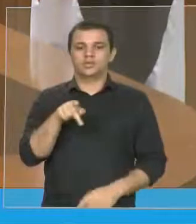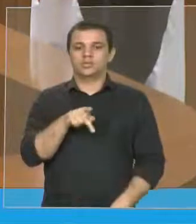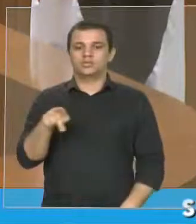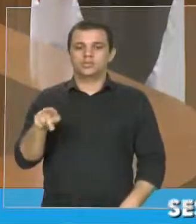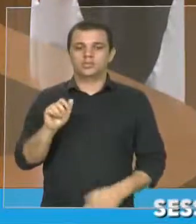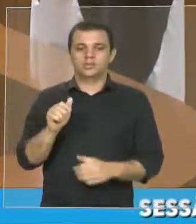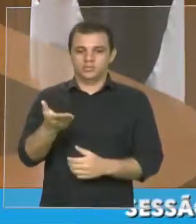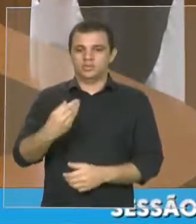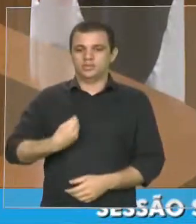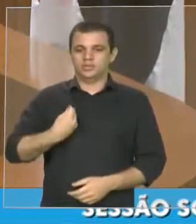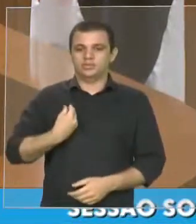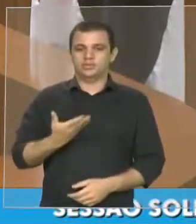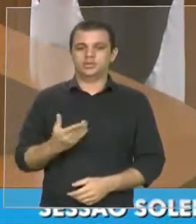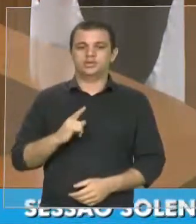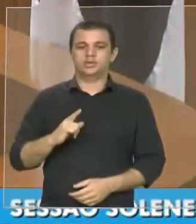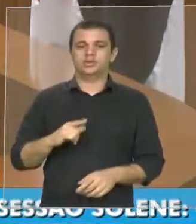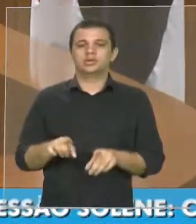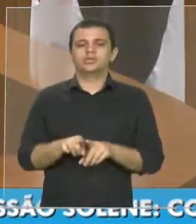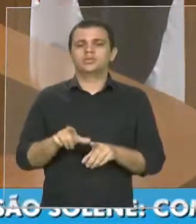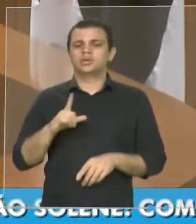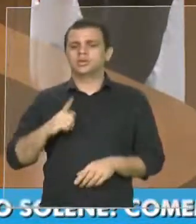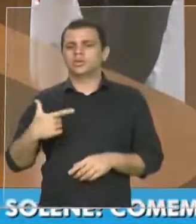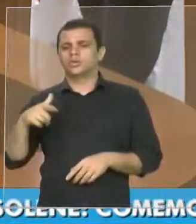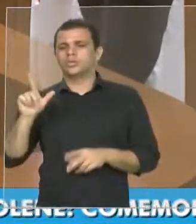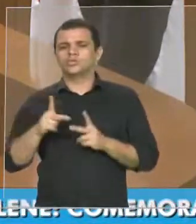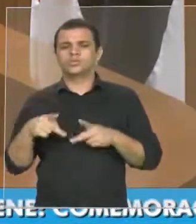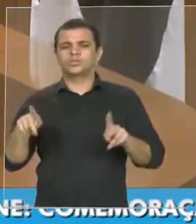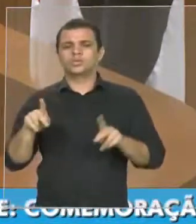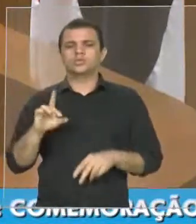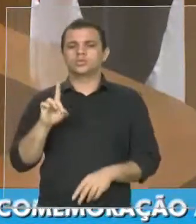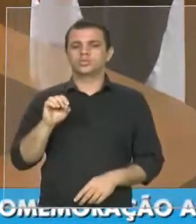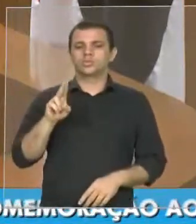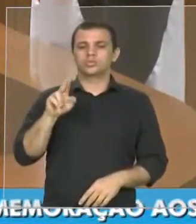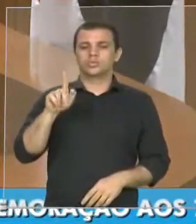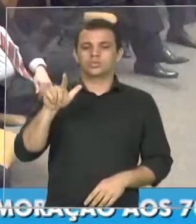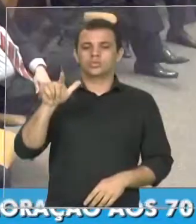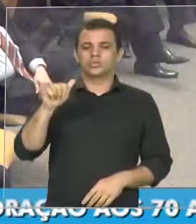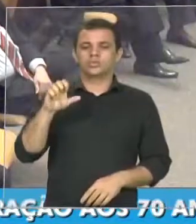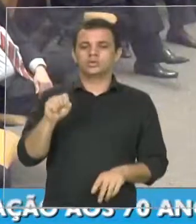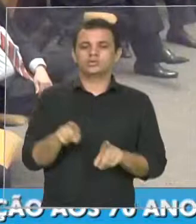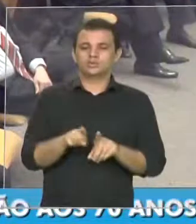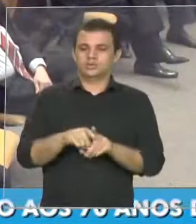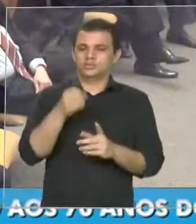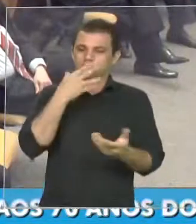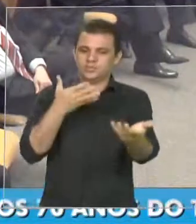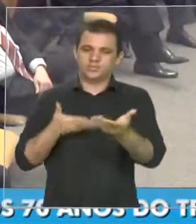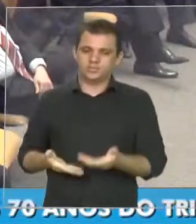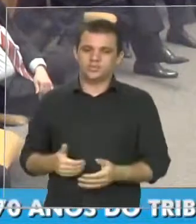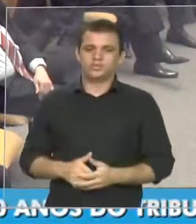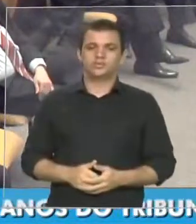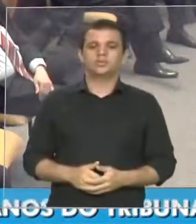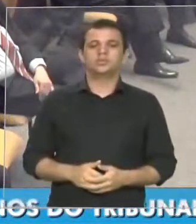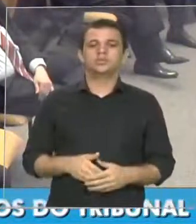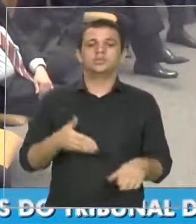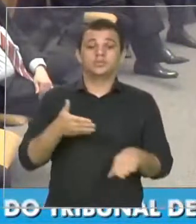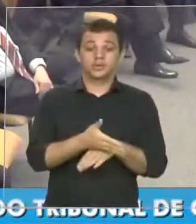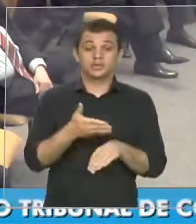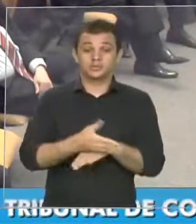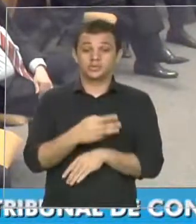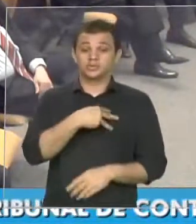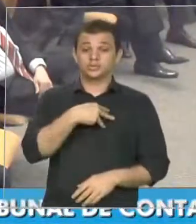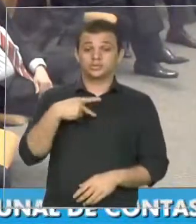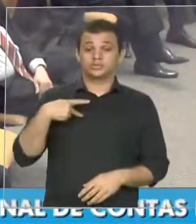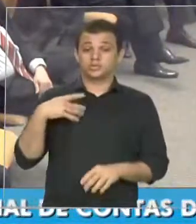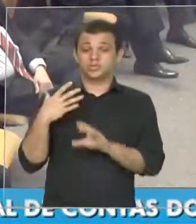mais algum procurador além dos dois? O procurador Douglas, seja muito bem-vindo também. A participação do Ministério Público de Contas